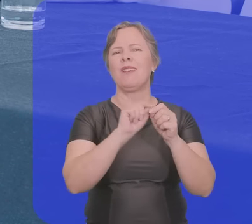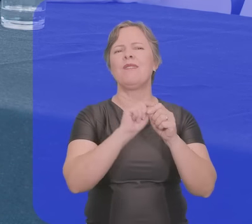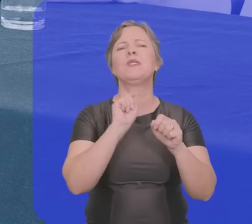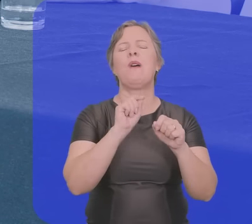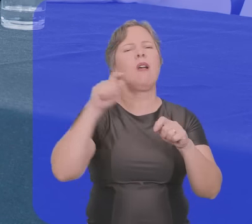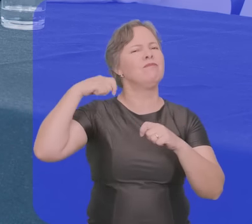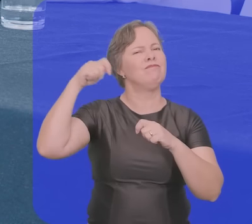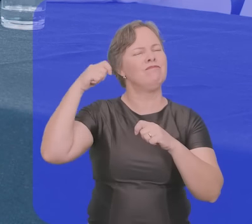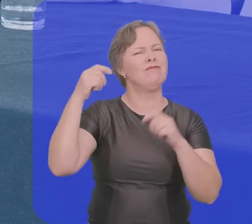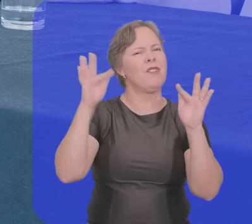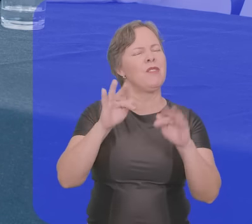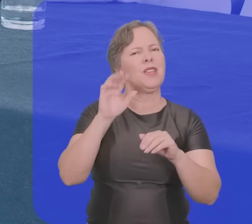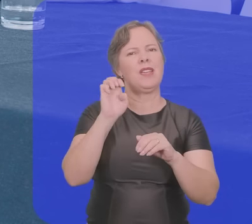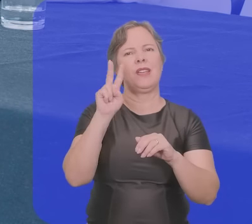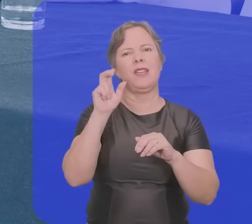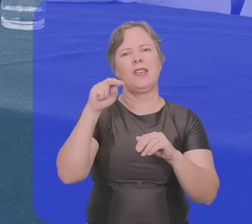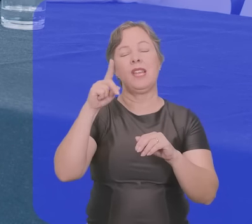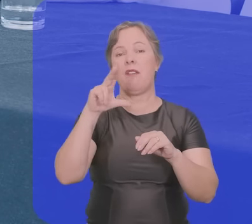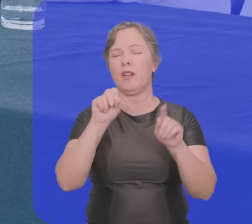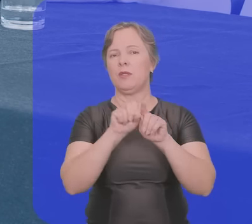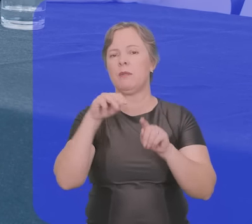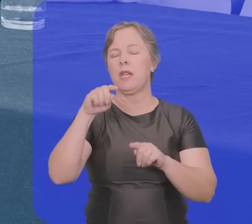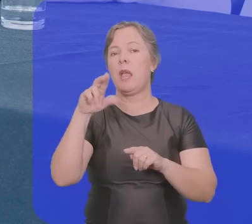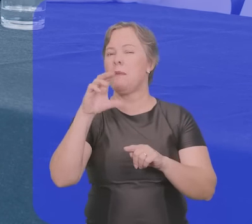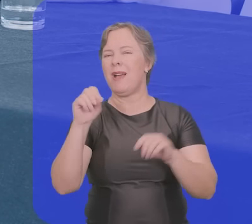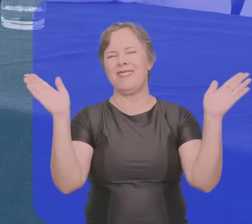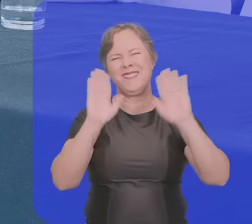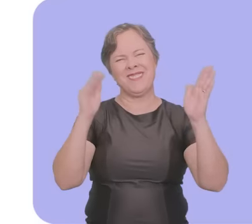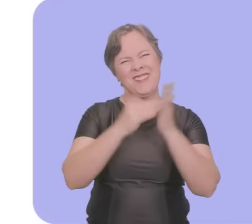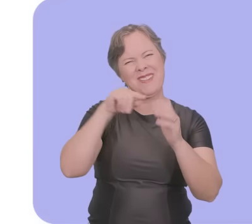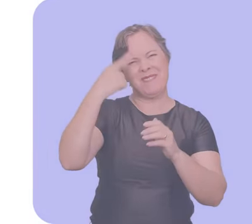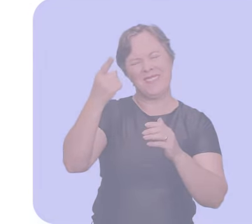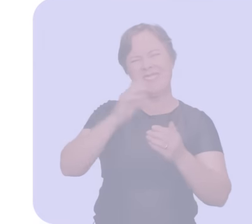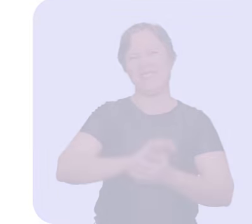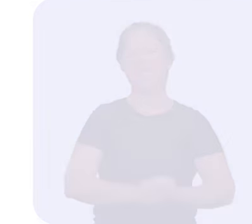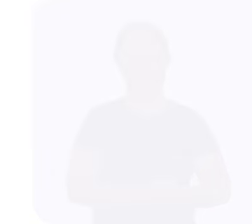desse videocast é de Evandro Gangana e Marco Pereira. Tchau, tchau, gente. Até a próxima.